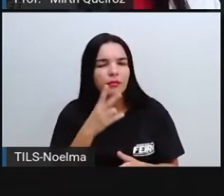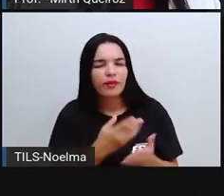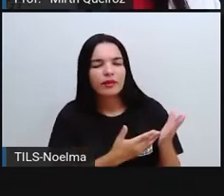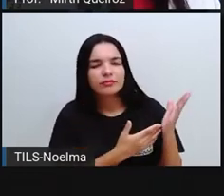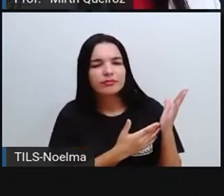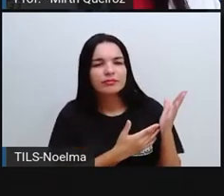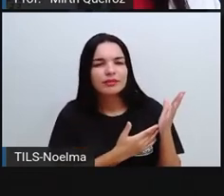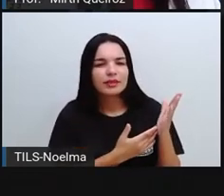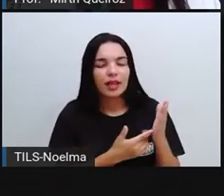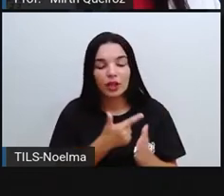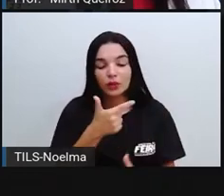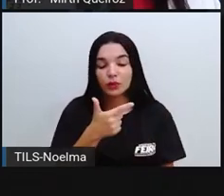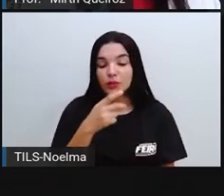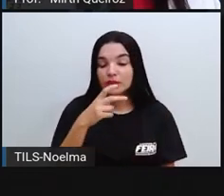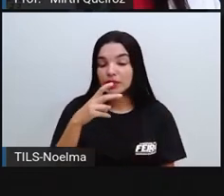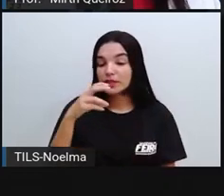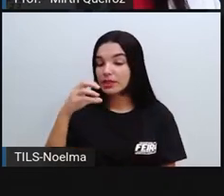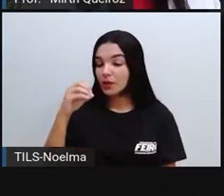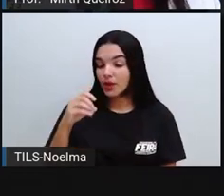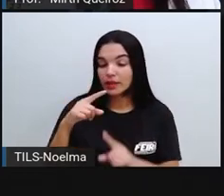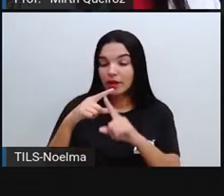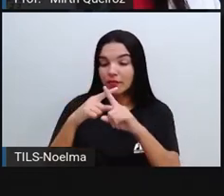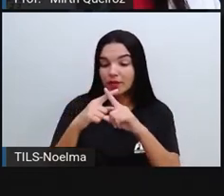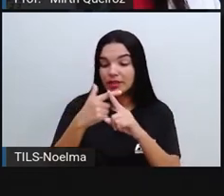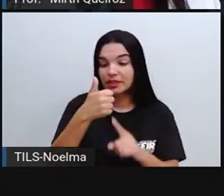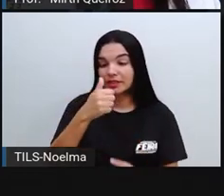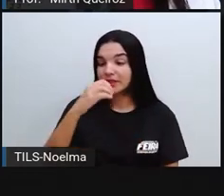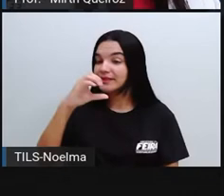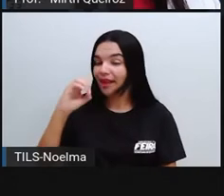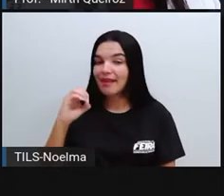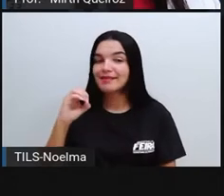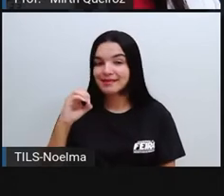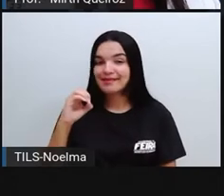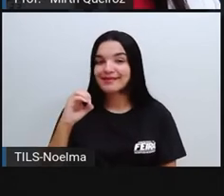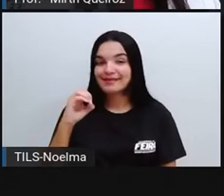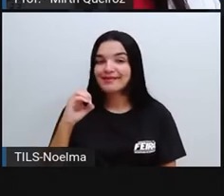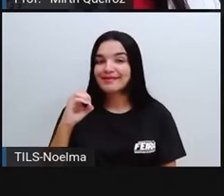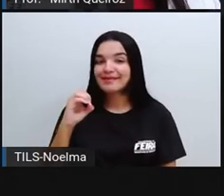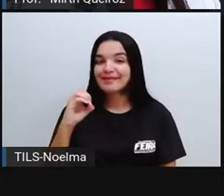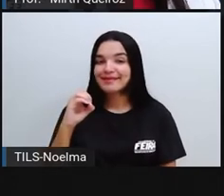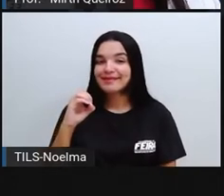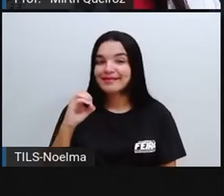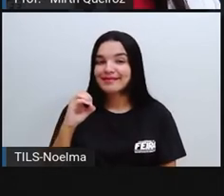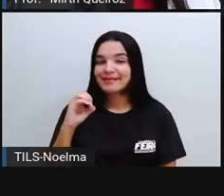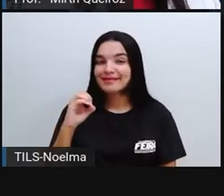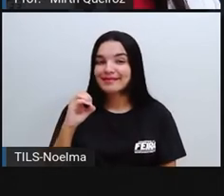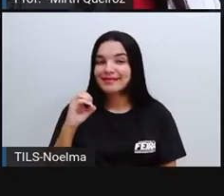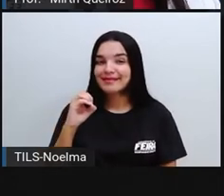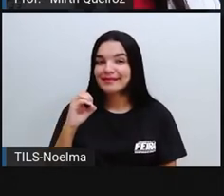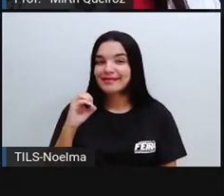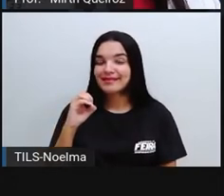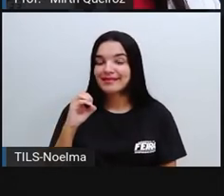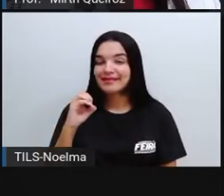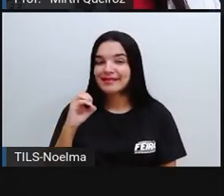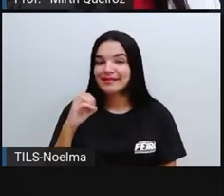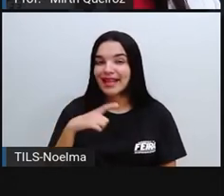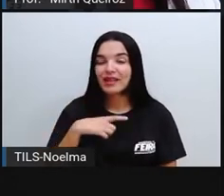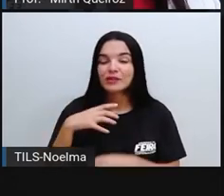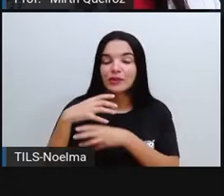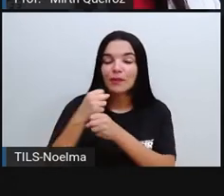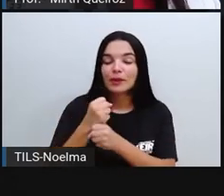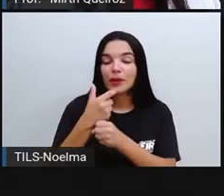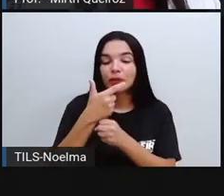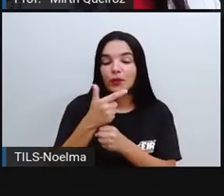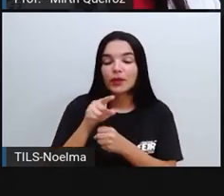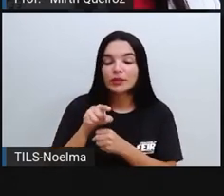aí 250x 10 que daria quanto